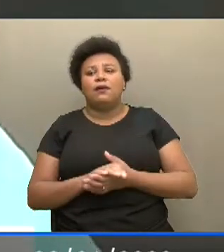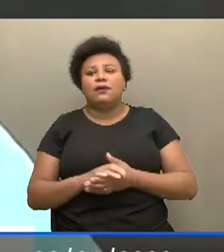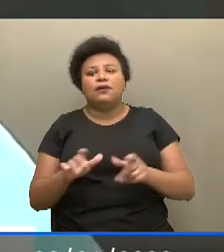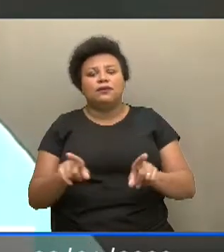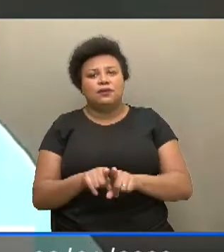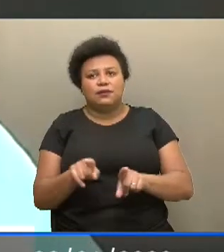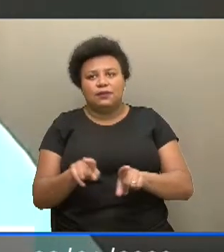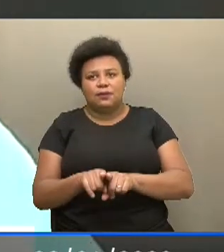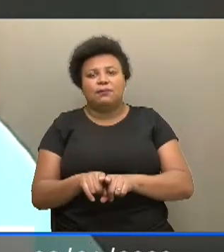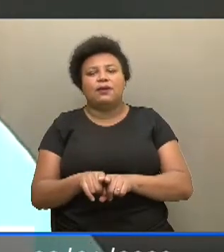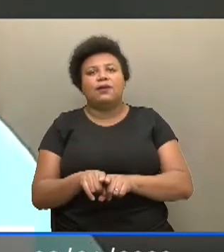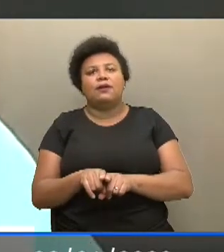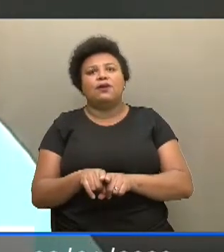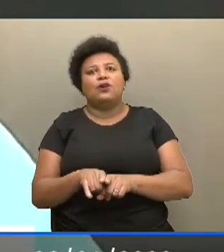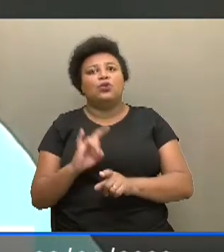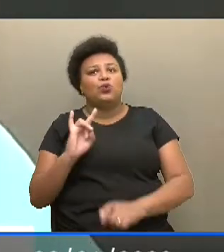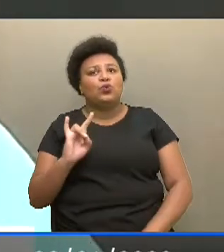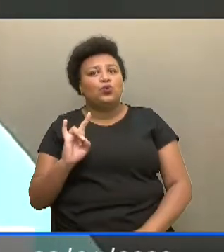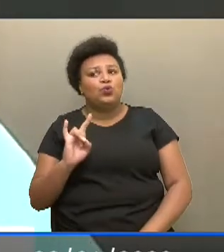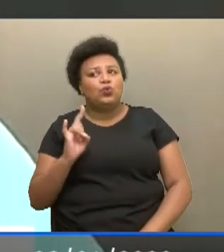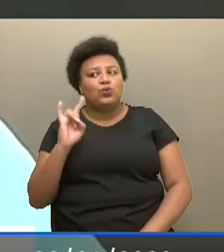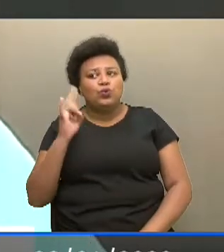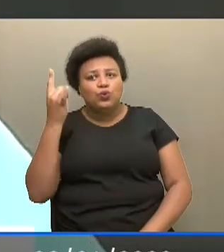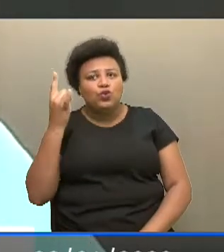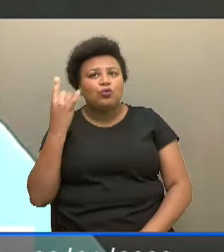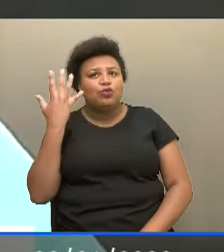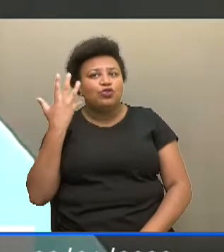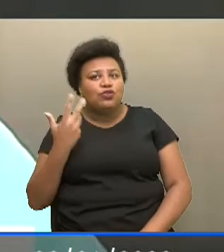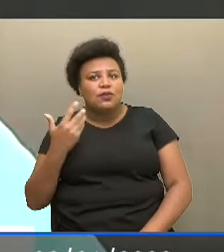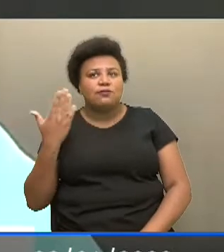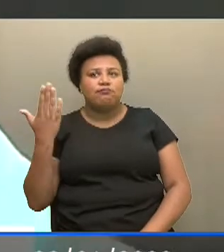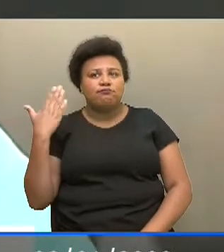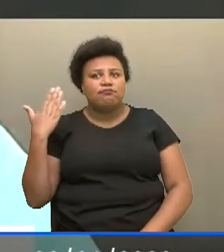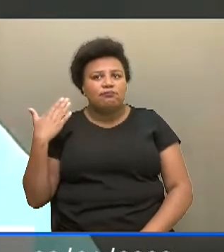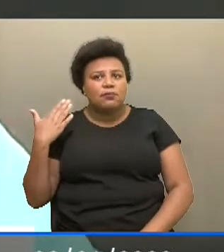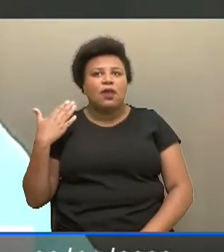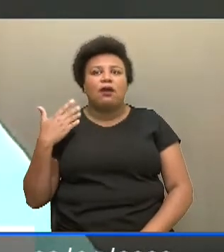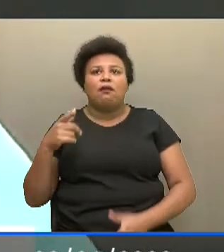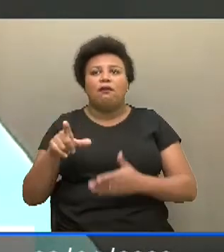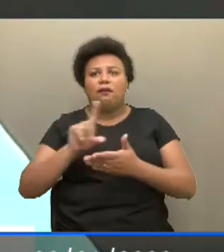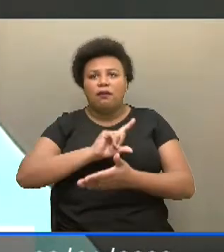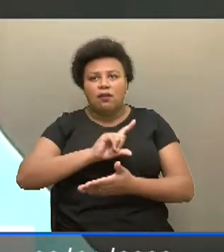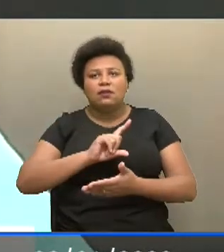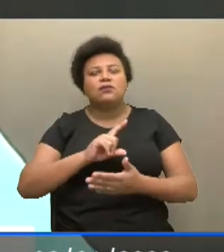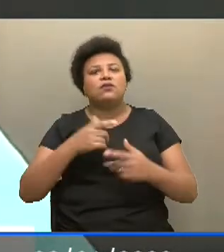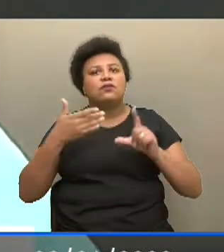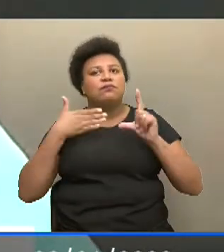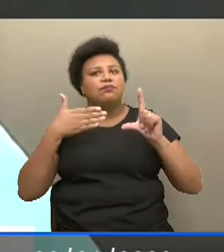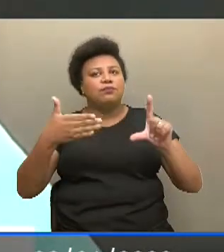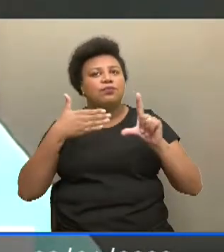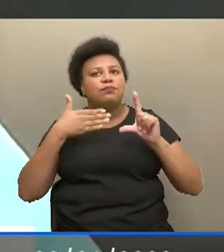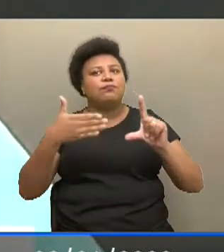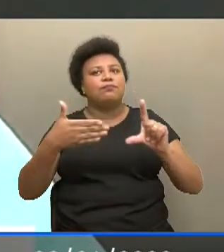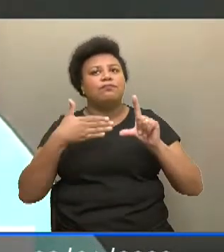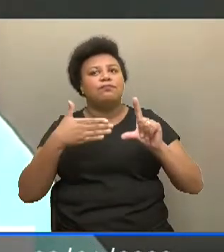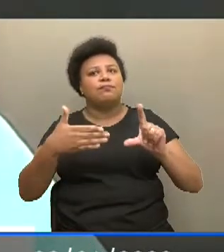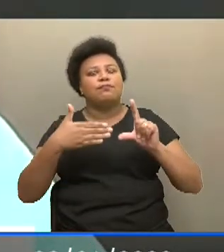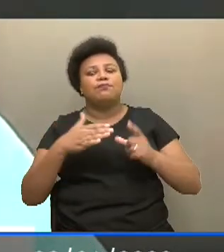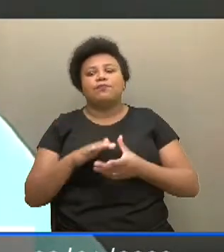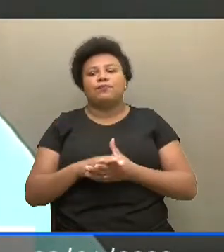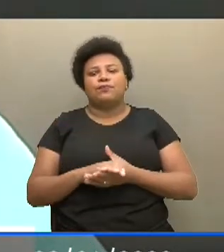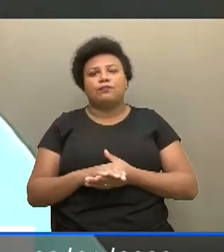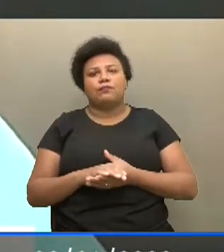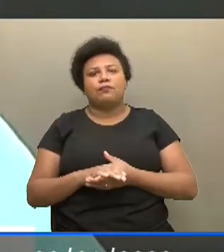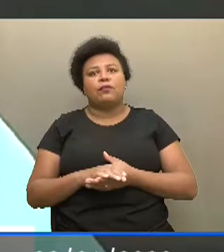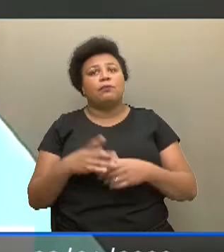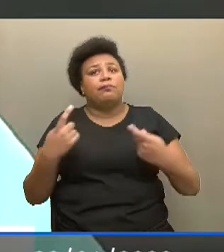também os últimos dias agora, que antecederam a nossa videoconferência, se teve